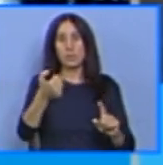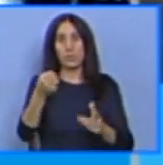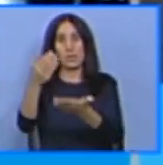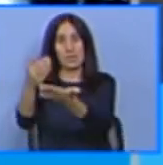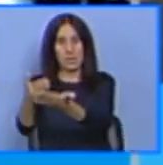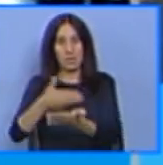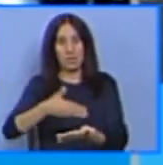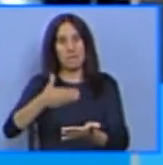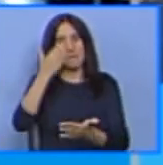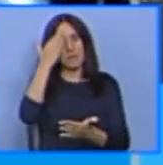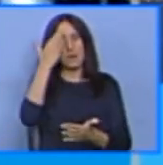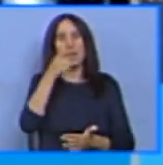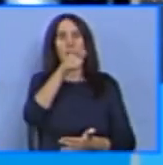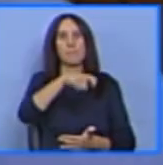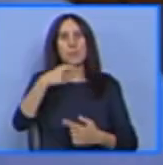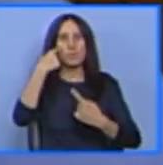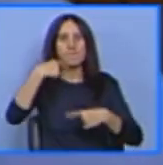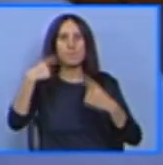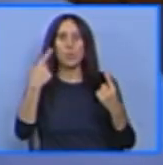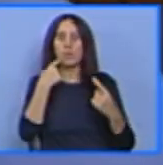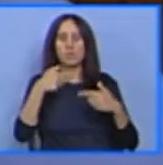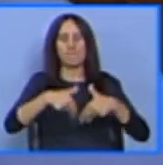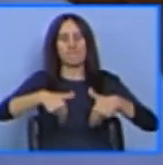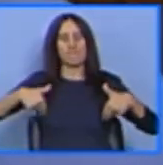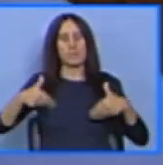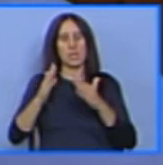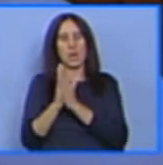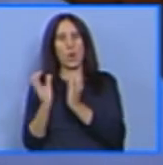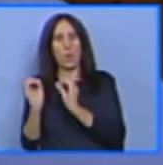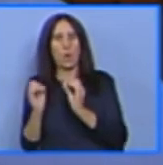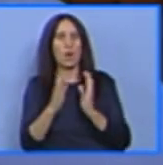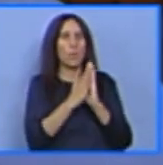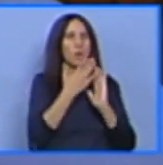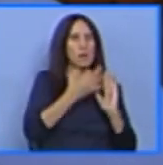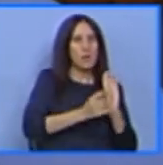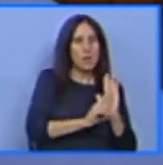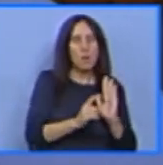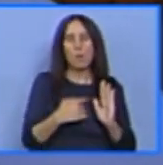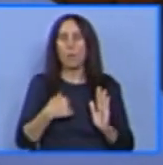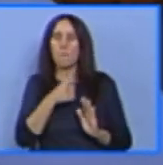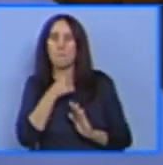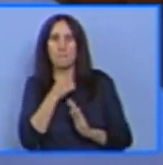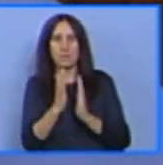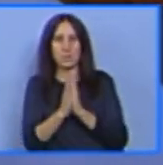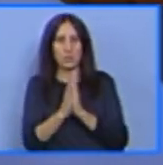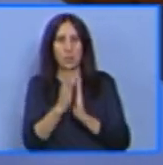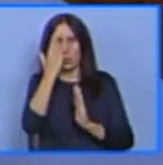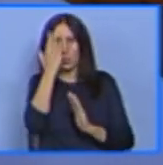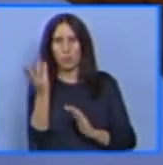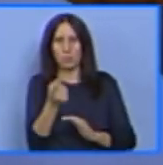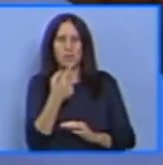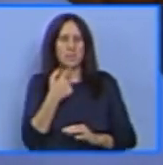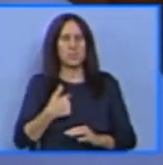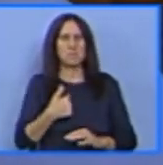de pessoas que se declaram ou agnósticas ou ateias, portanto, ou genericamente indiferentes até à religião, que dizem que